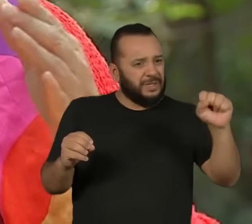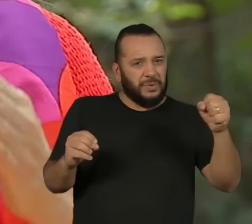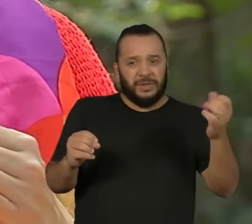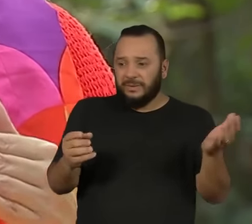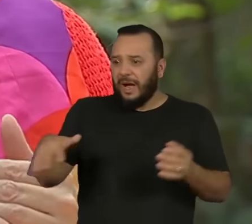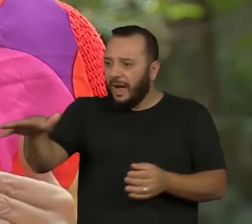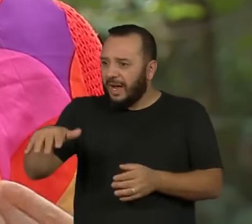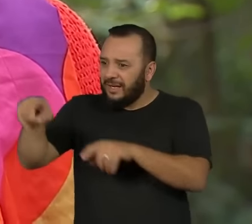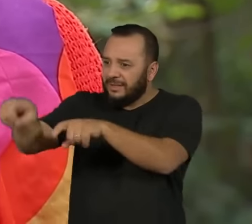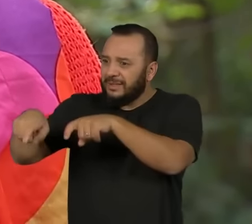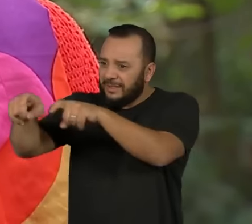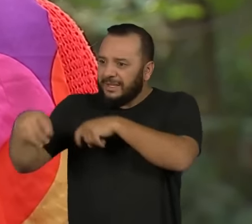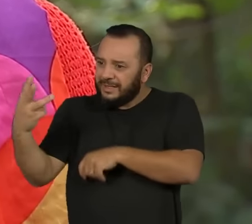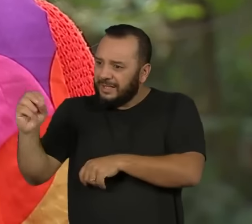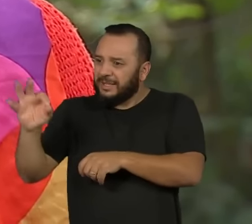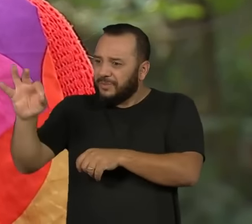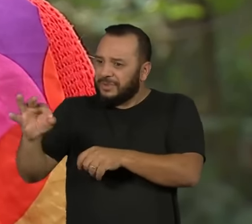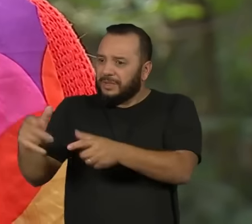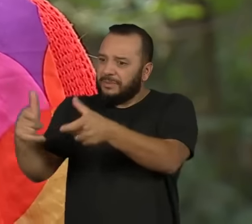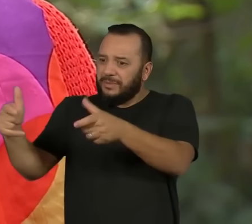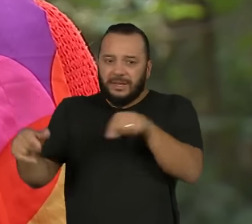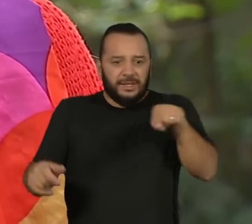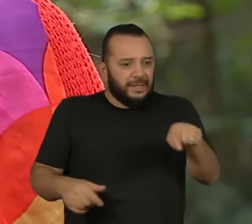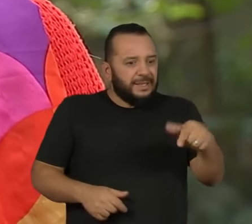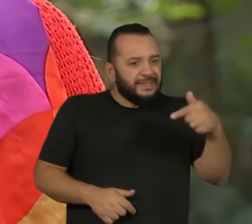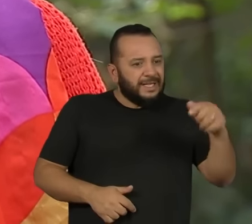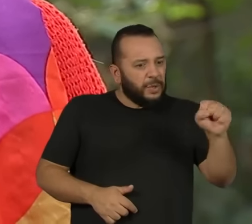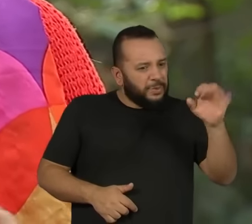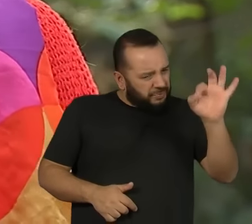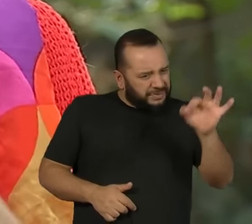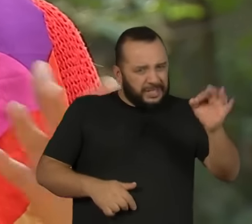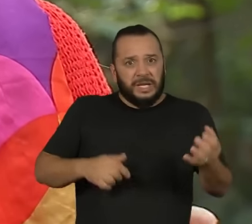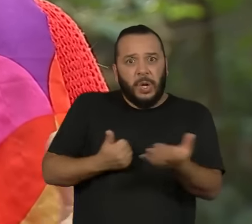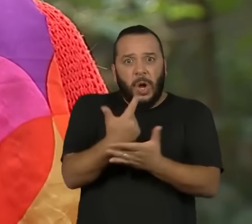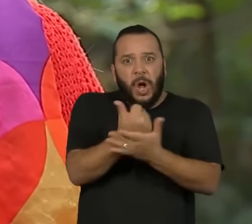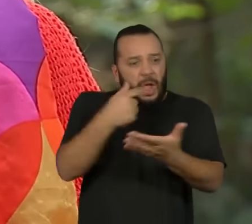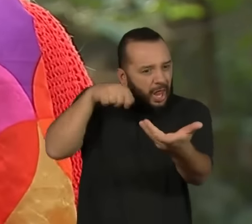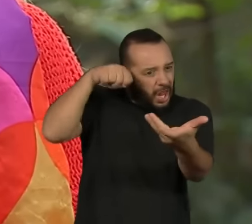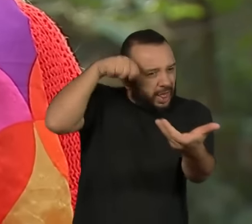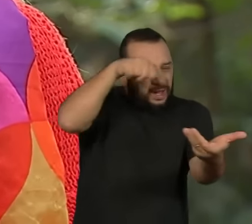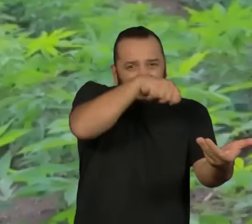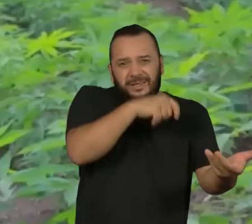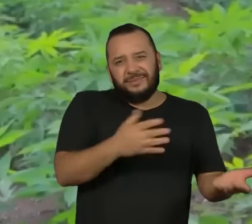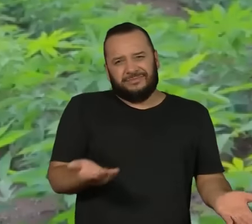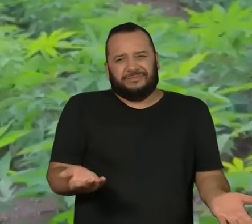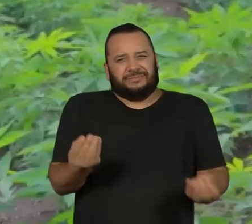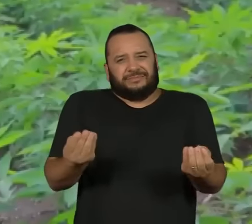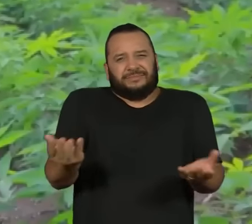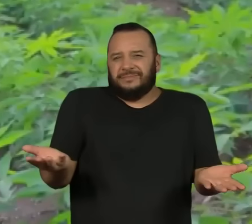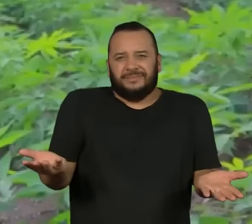plantada e o aumento dos de agrotóxicos, que foi muito superior àquele da área plantada.